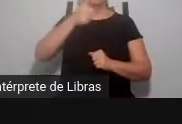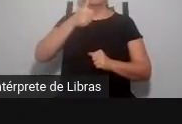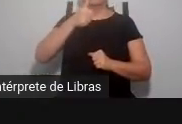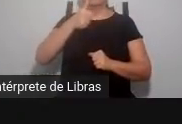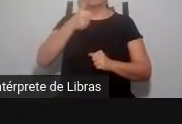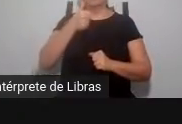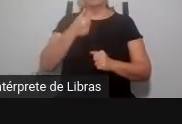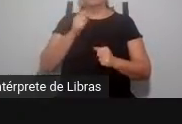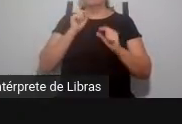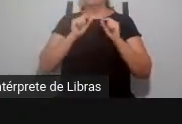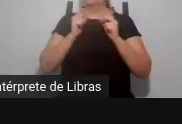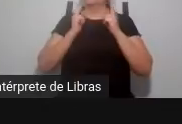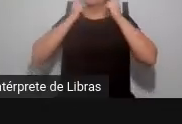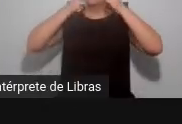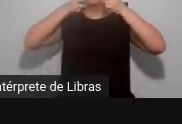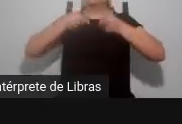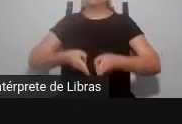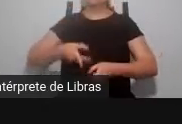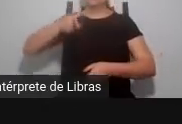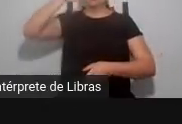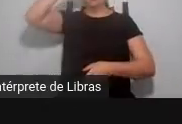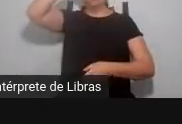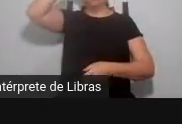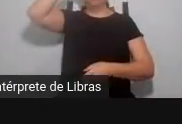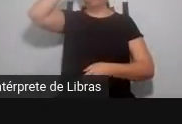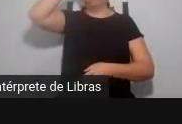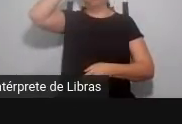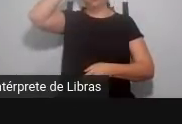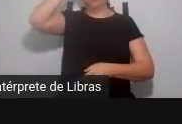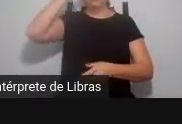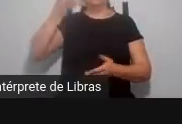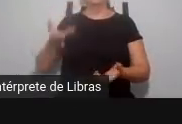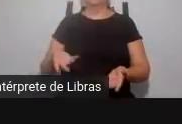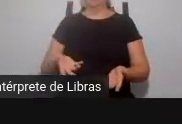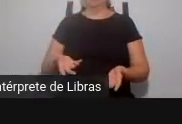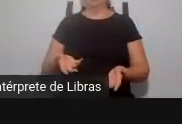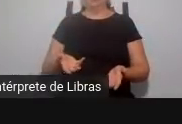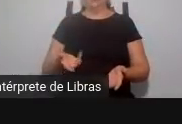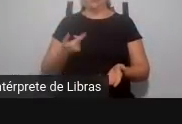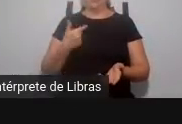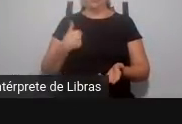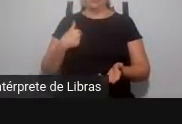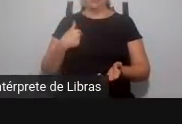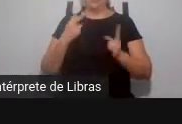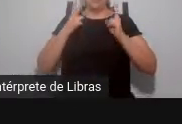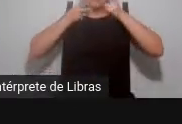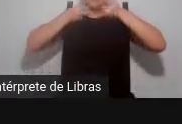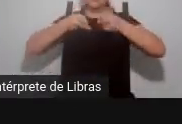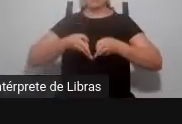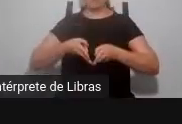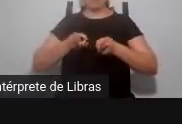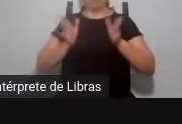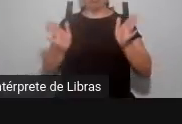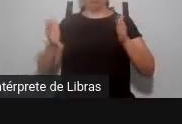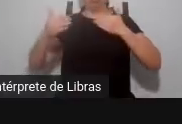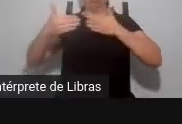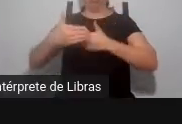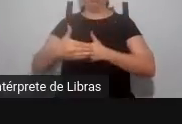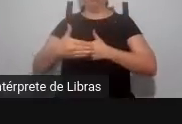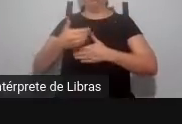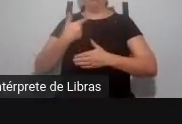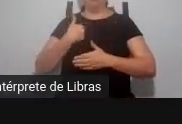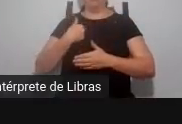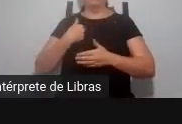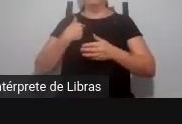suspiro, é possibilitar sair daquele espaço que está sendo conformado de determinada